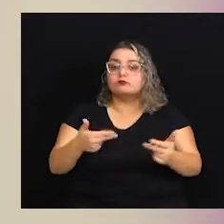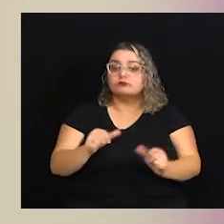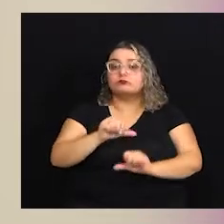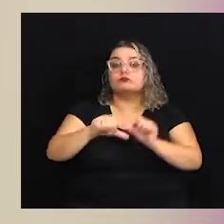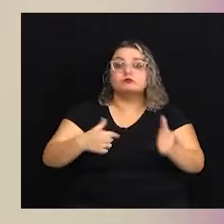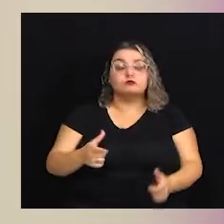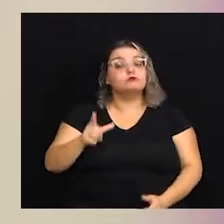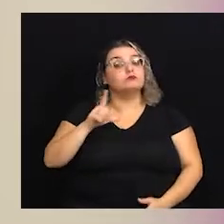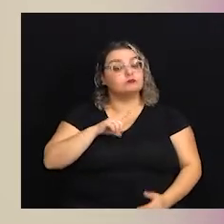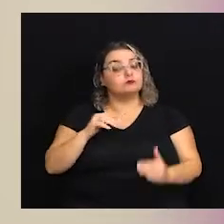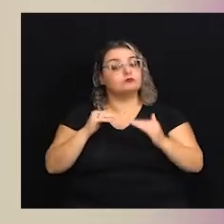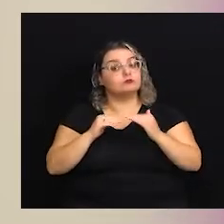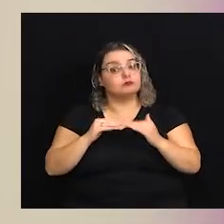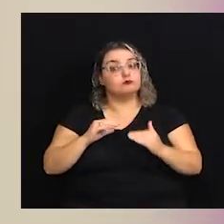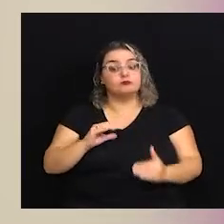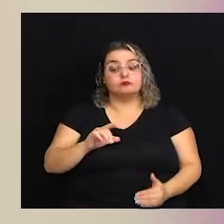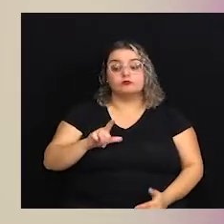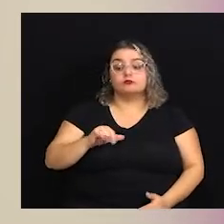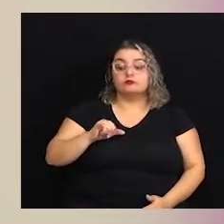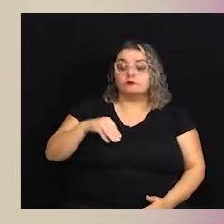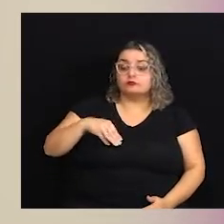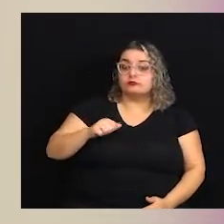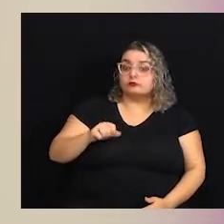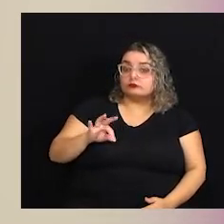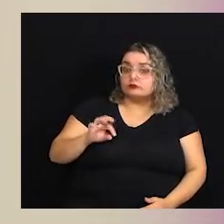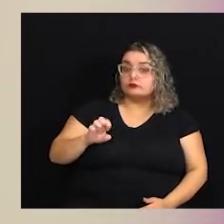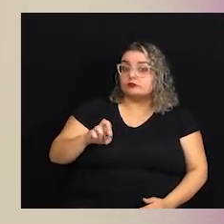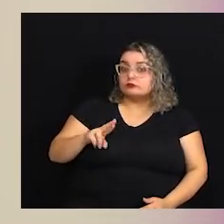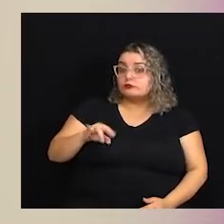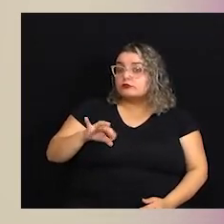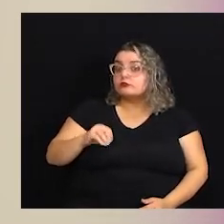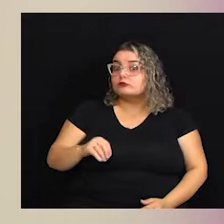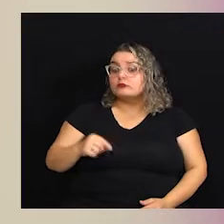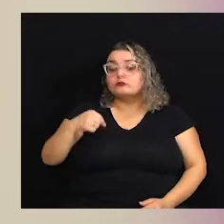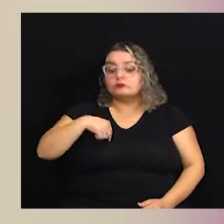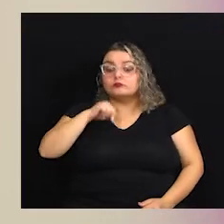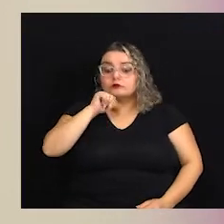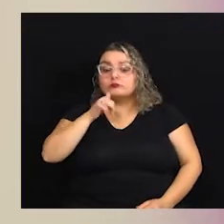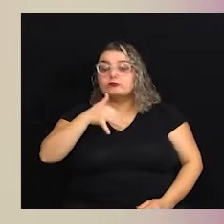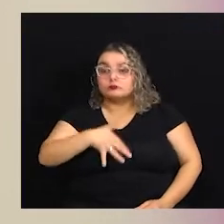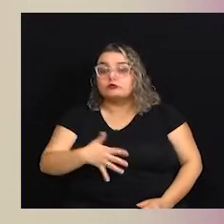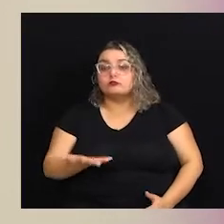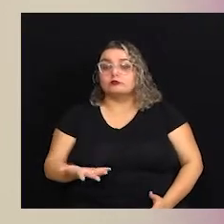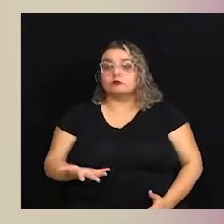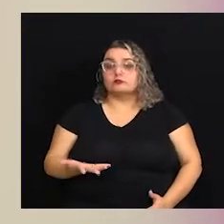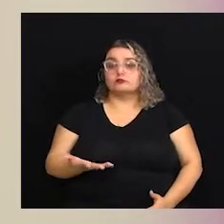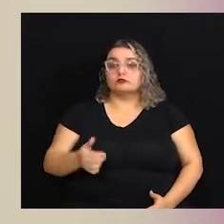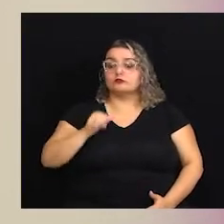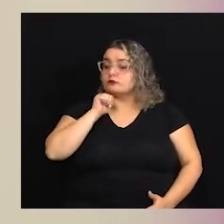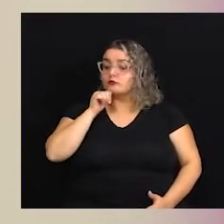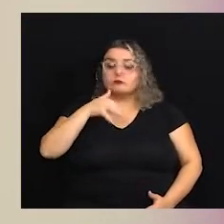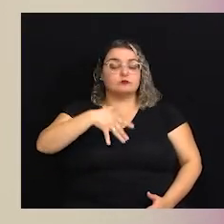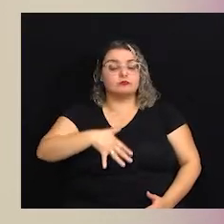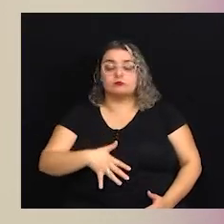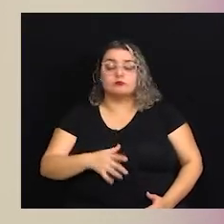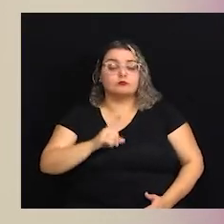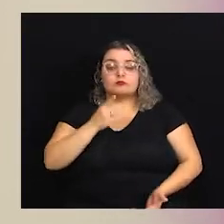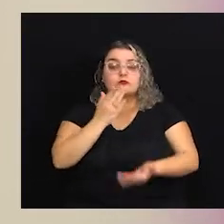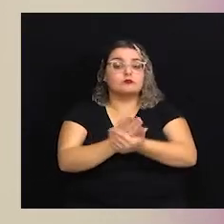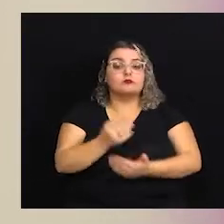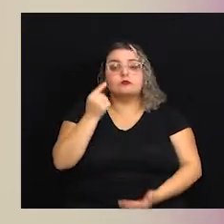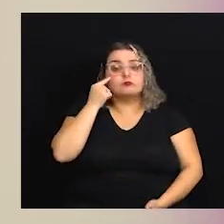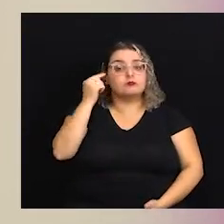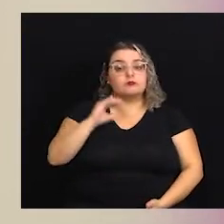mudou, tem a ver com o climatério, mesmo eu menstruando? Por quê? Ela menstrua, ela não para pensar que pode